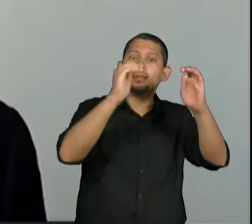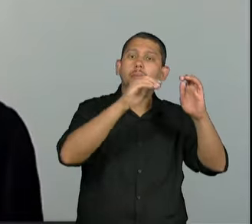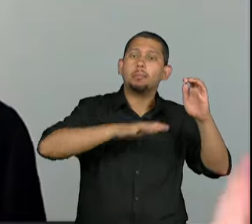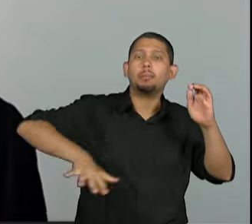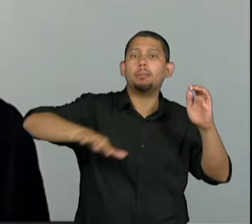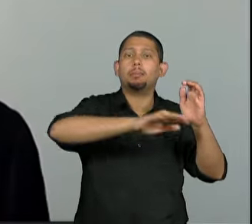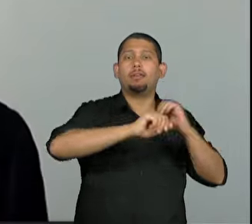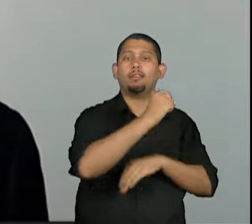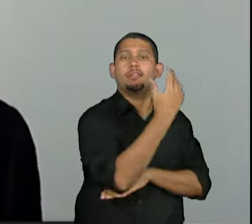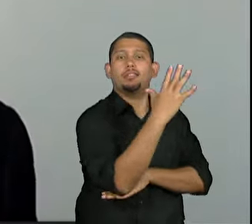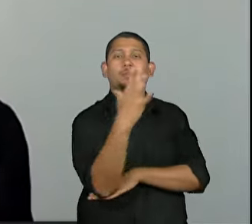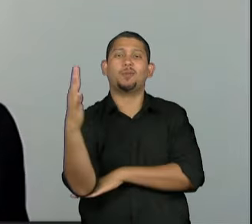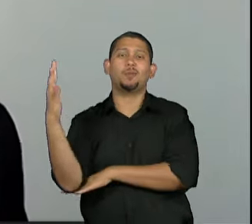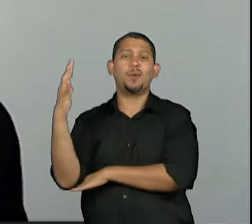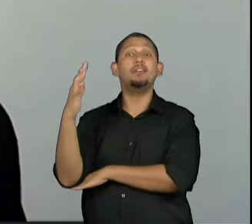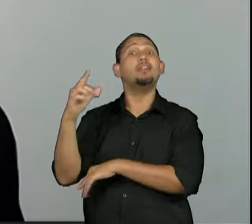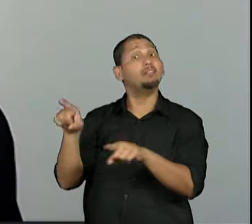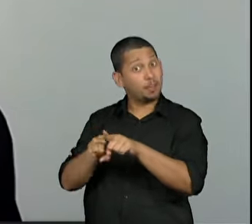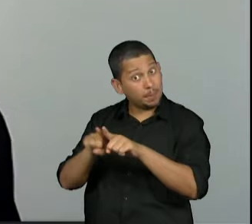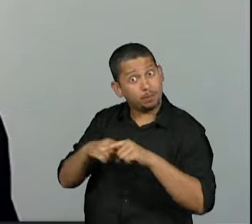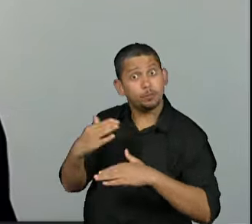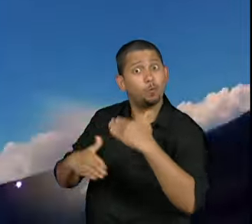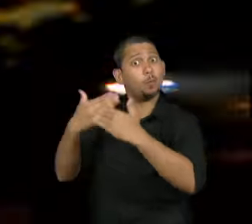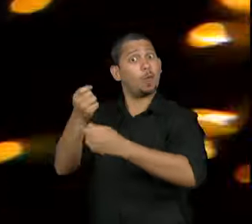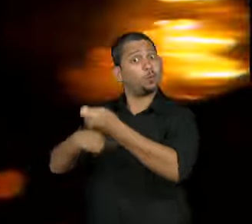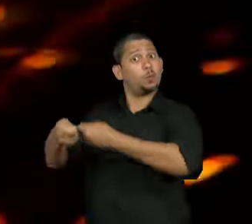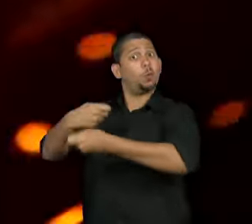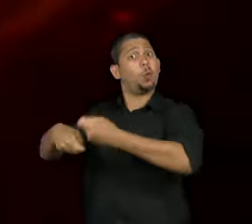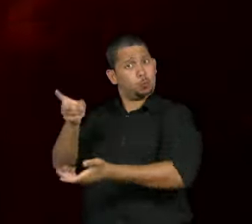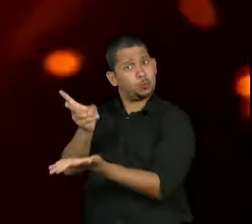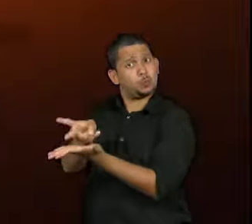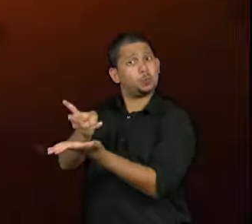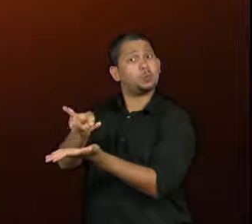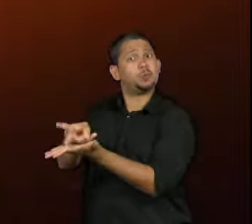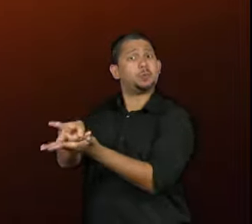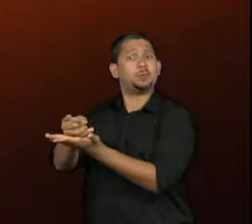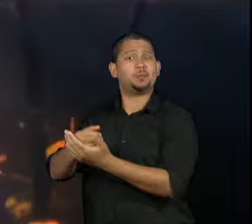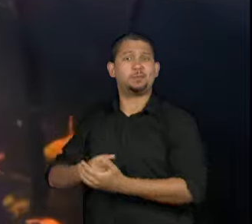ao mesmo tempo o desenvolvimento e a proteção ao meio ambiente.